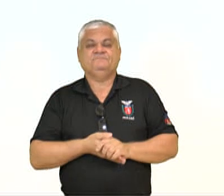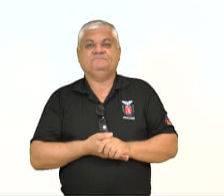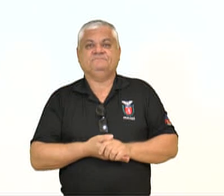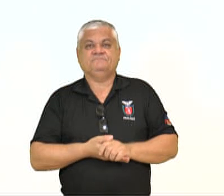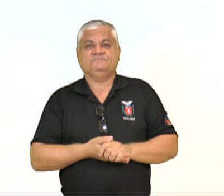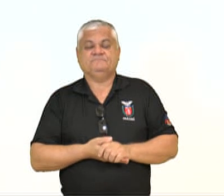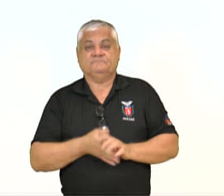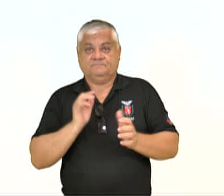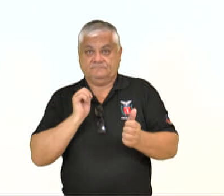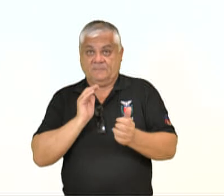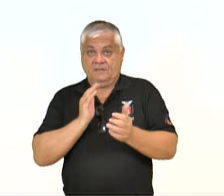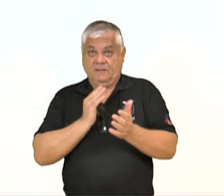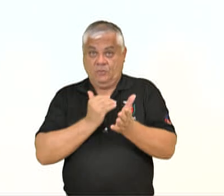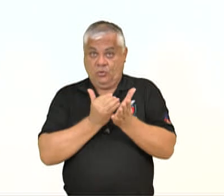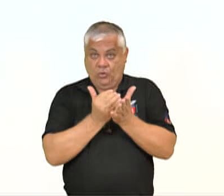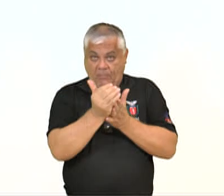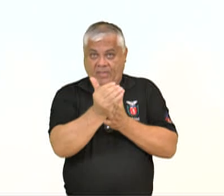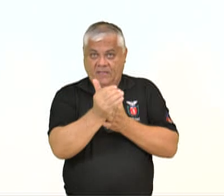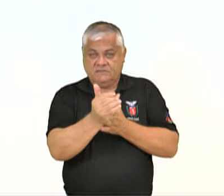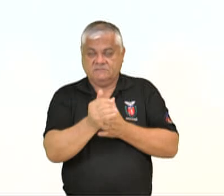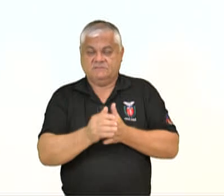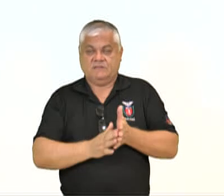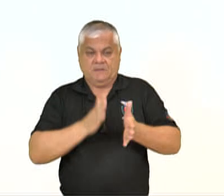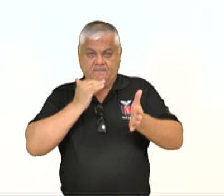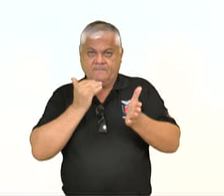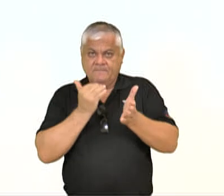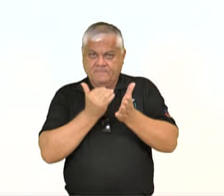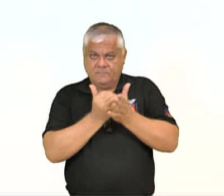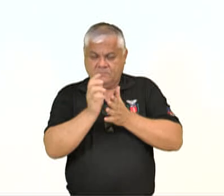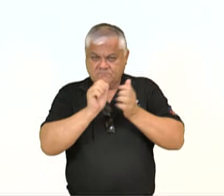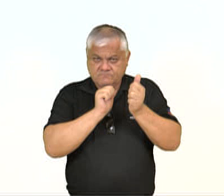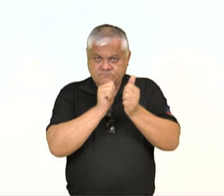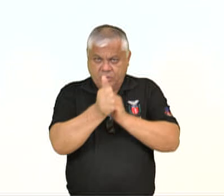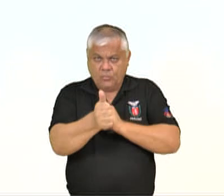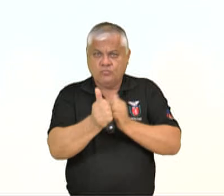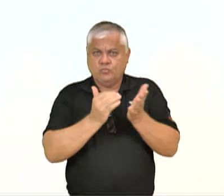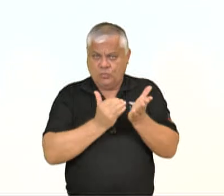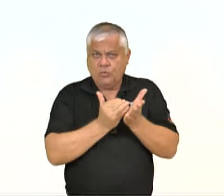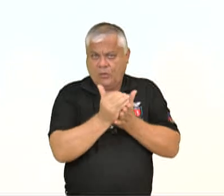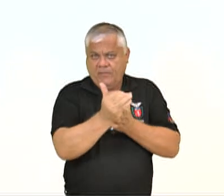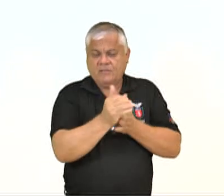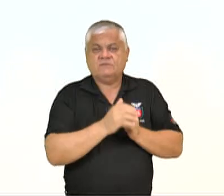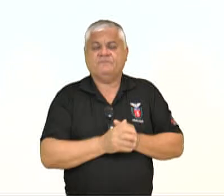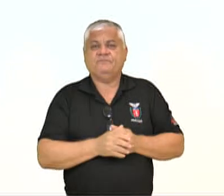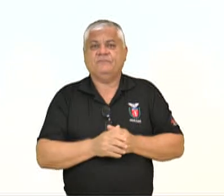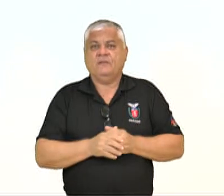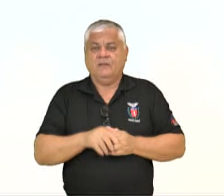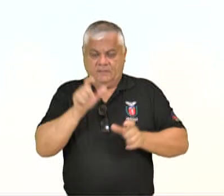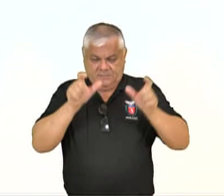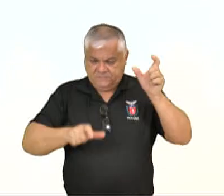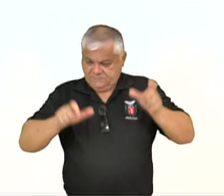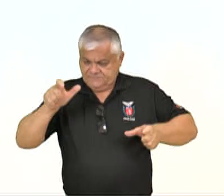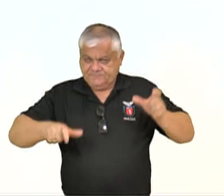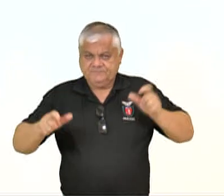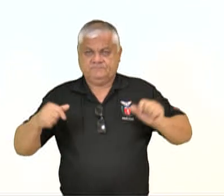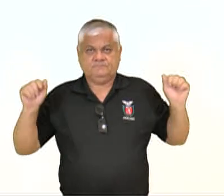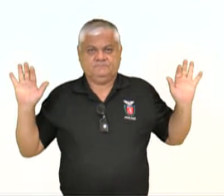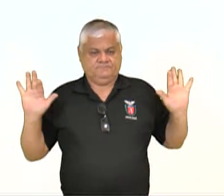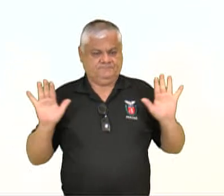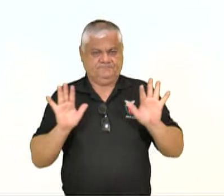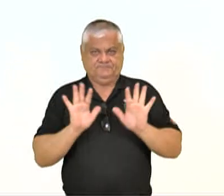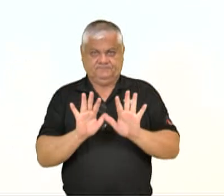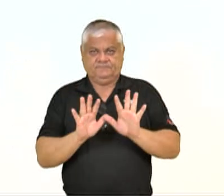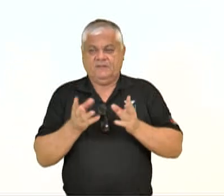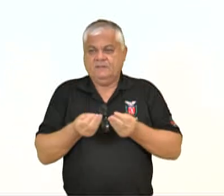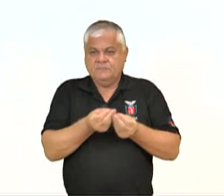Na partida, cada praticante, na partida da corrida, no início da corrida, cada participante recebe